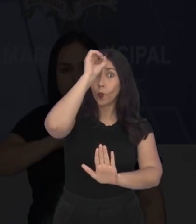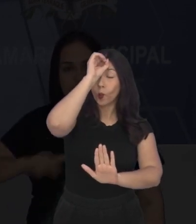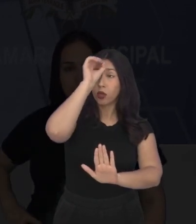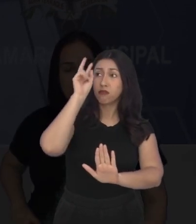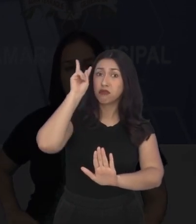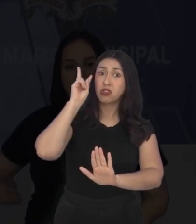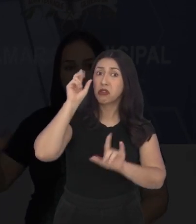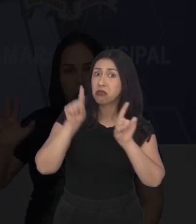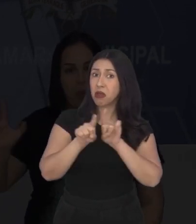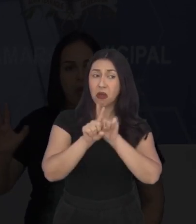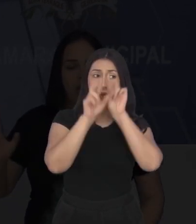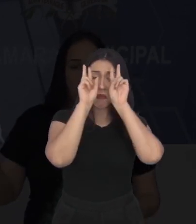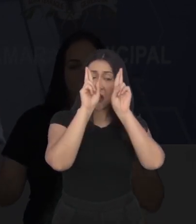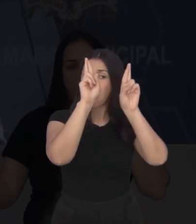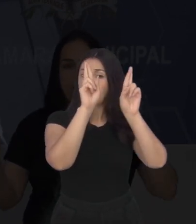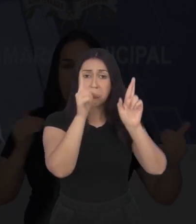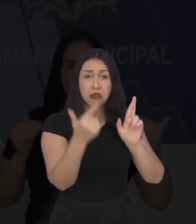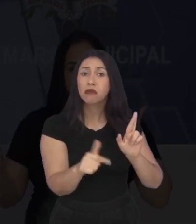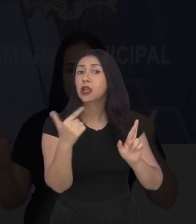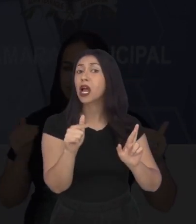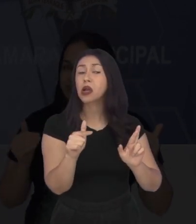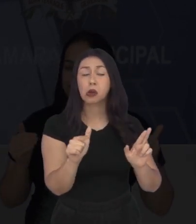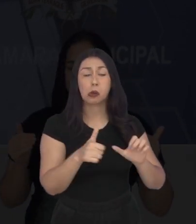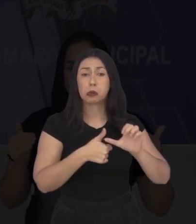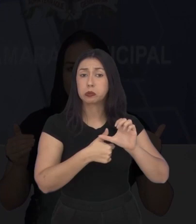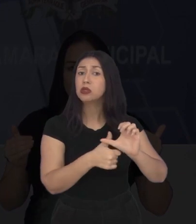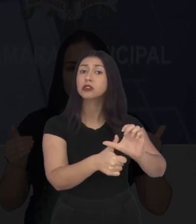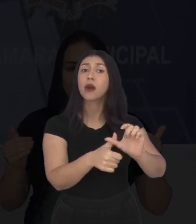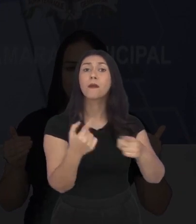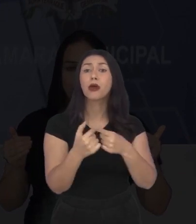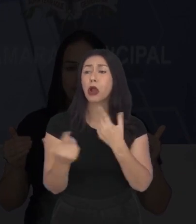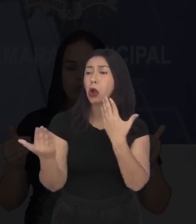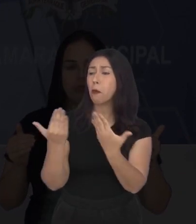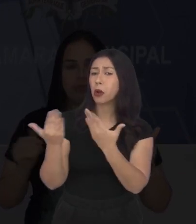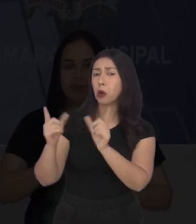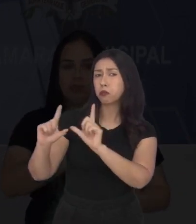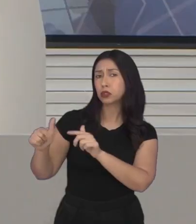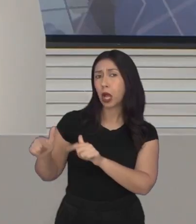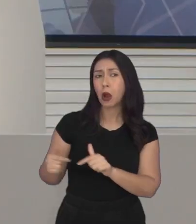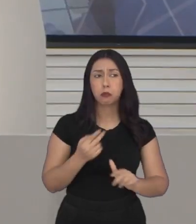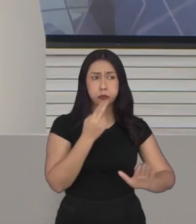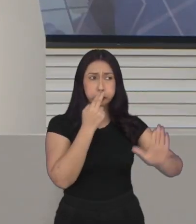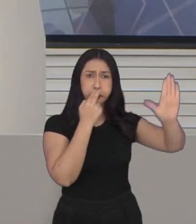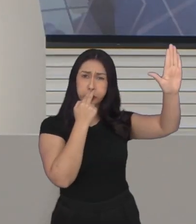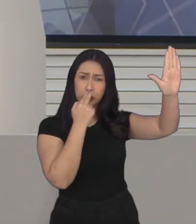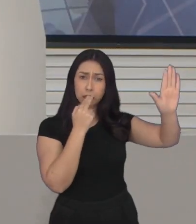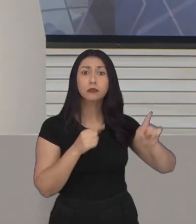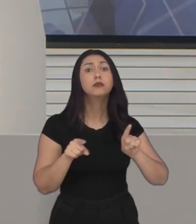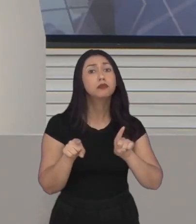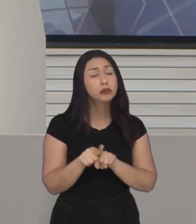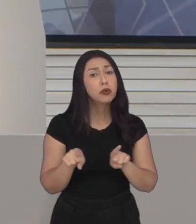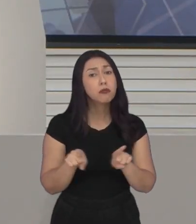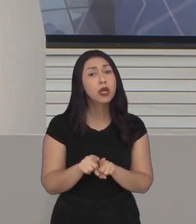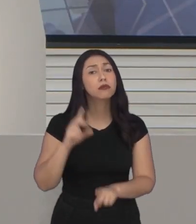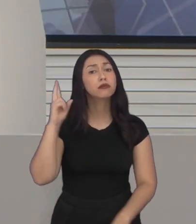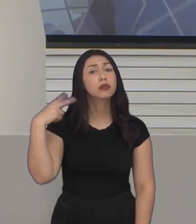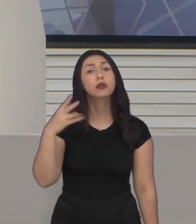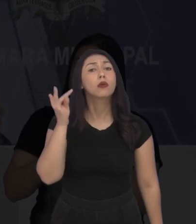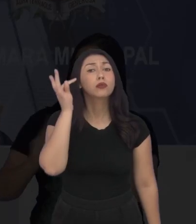muito a replicação do mosquito. A Carol teve dengue e precisou ficar 2 dias internada. Os sintomas iniciais foram